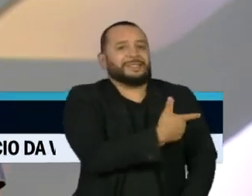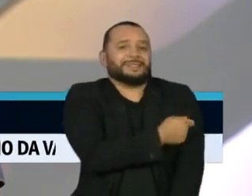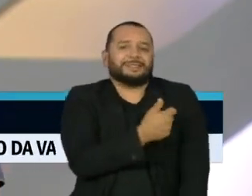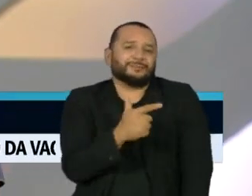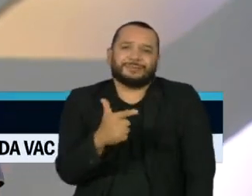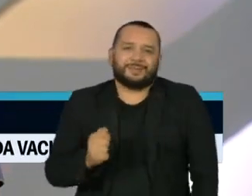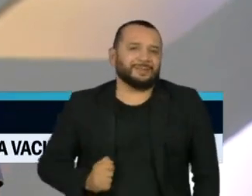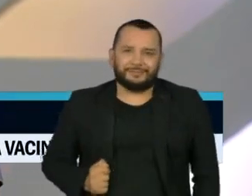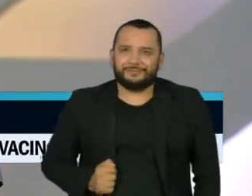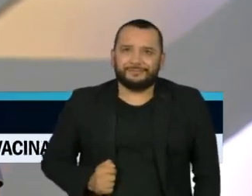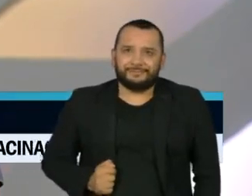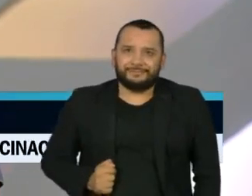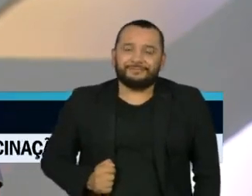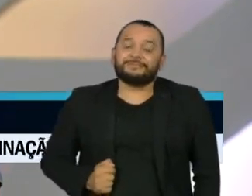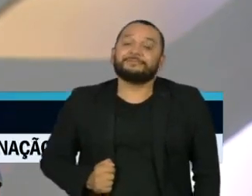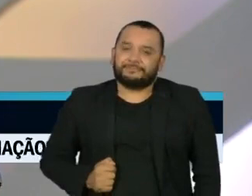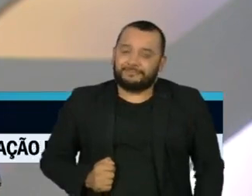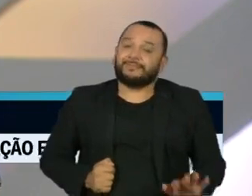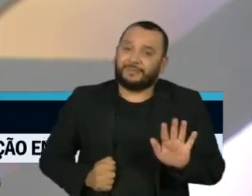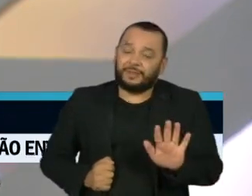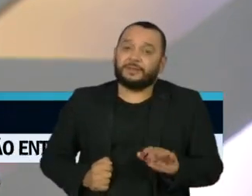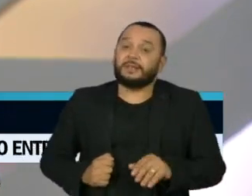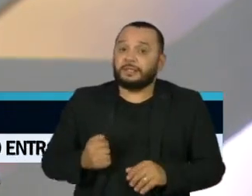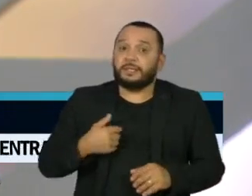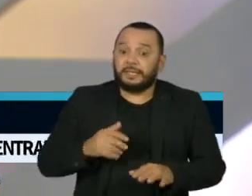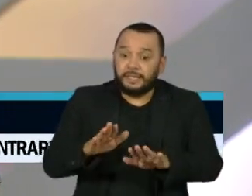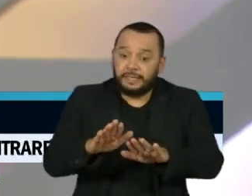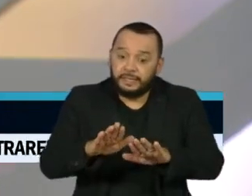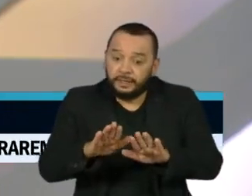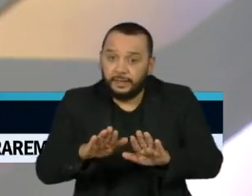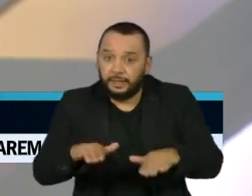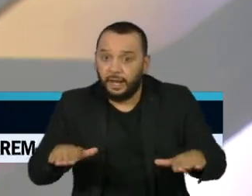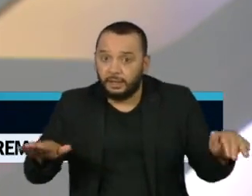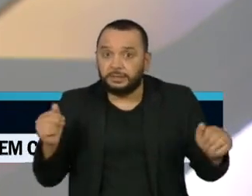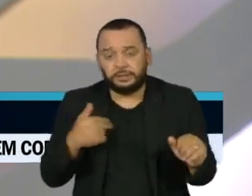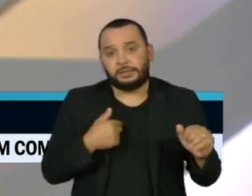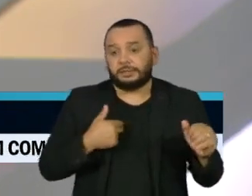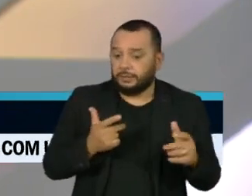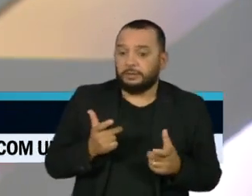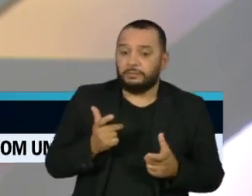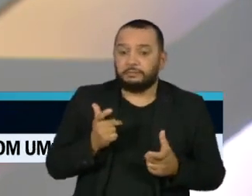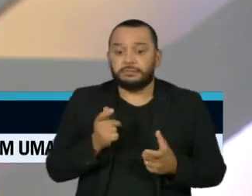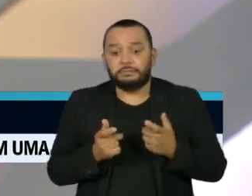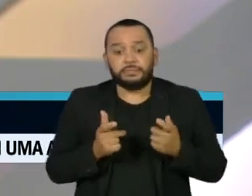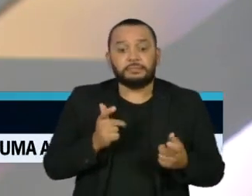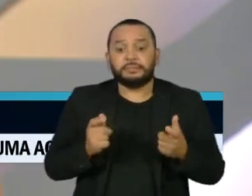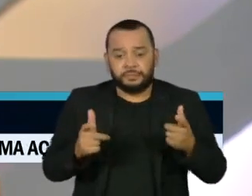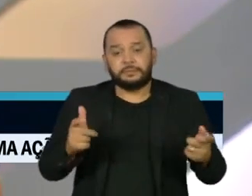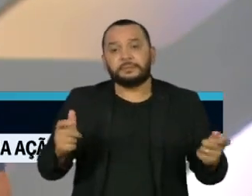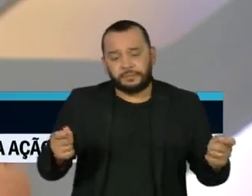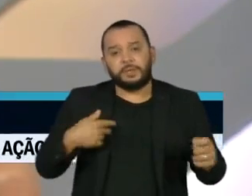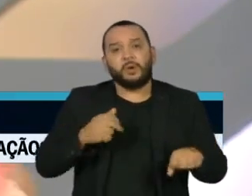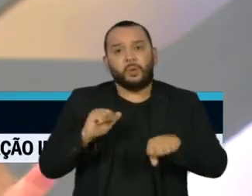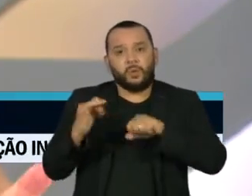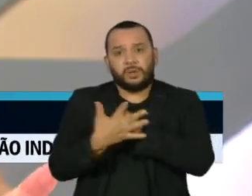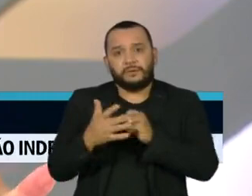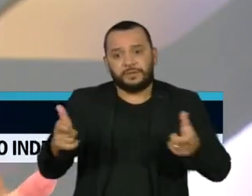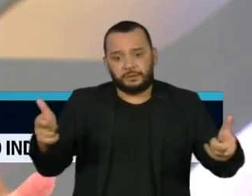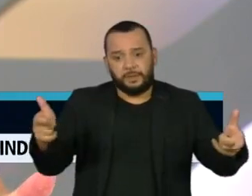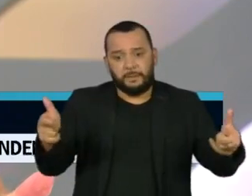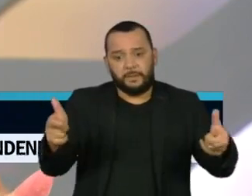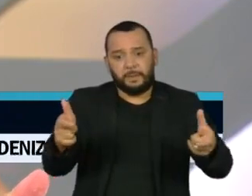e infelizmente vai melhorar poder minha na hora que nós tivermos as crianças vacinadas porque você vai